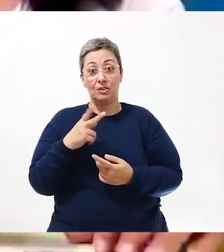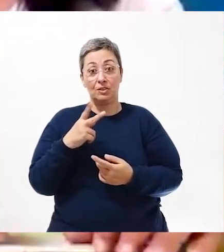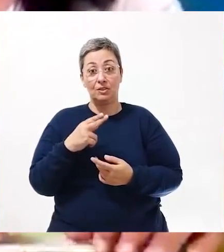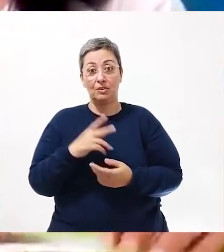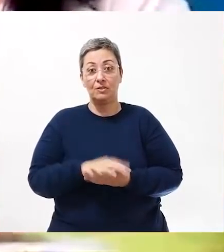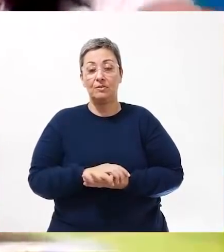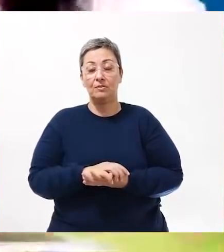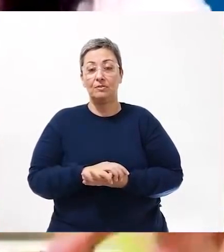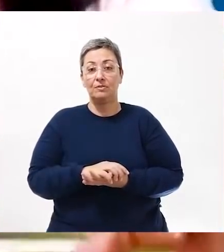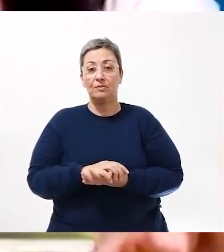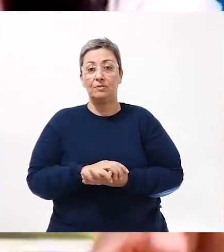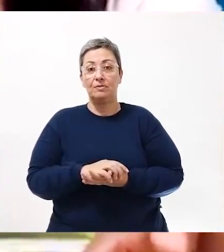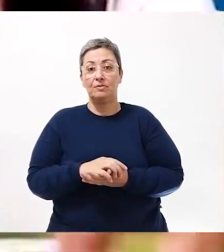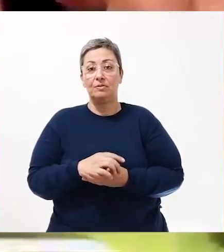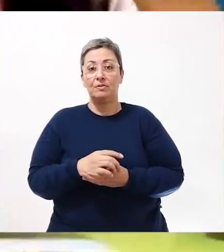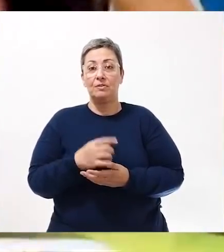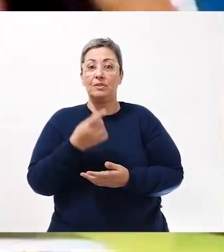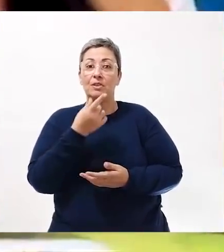tesoura,